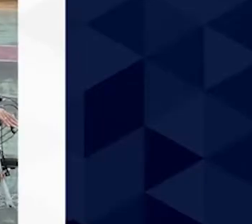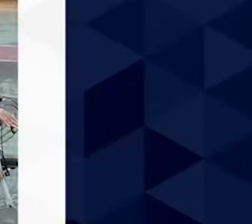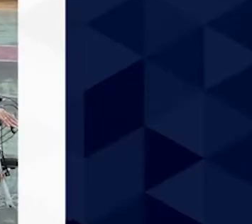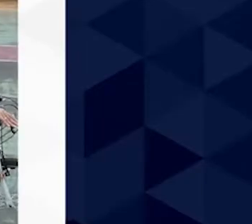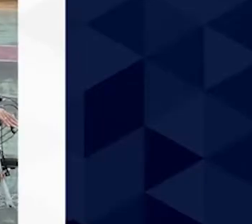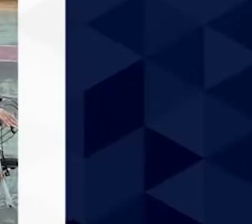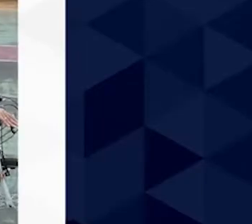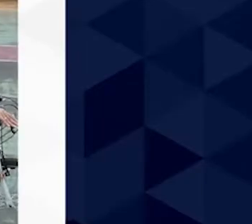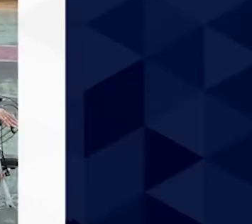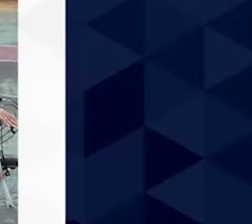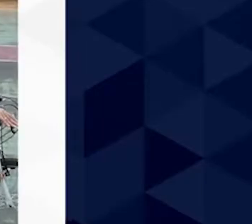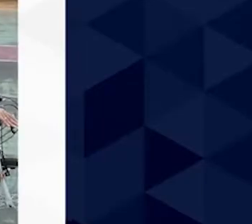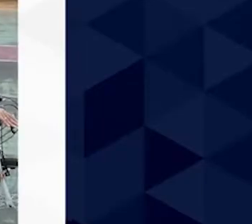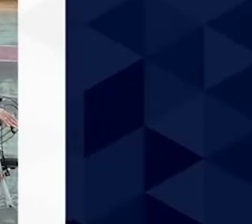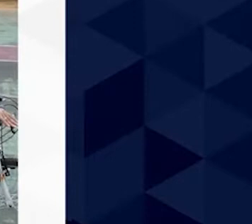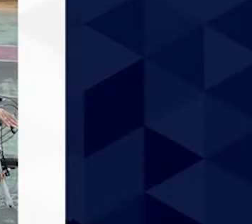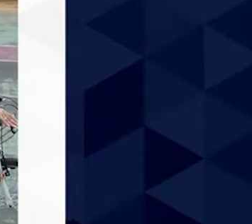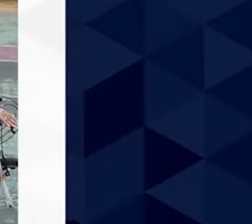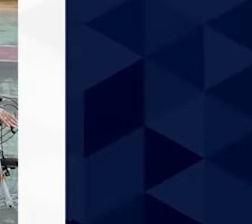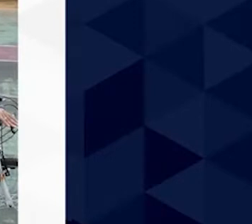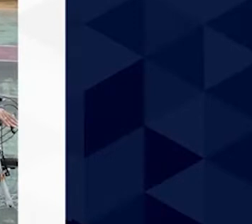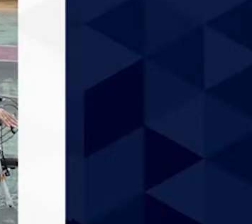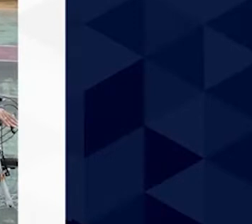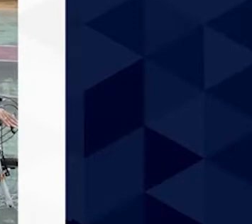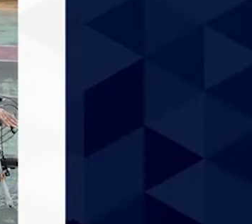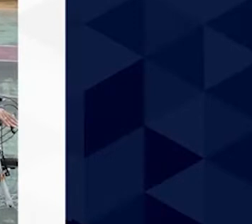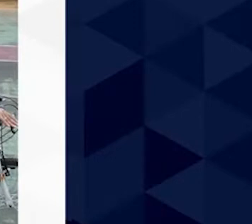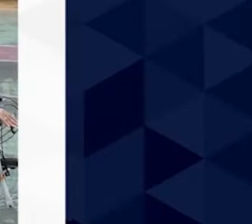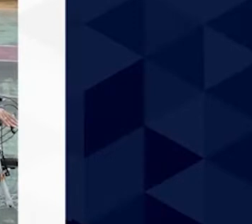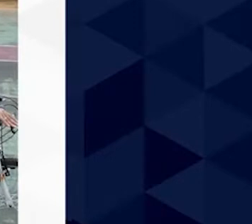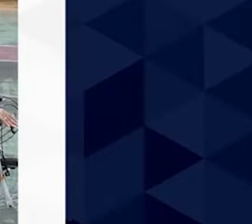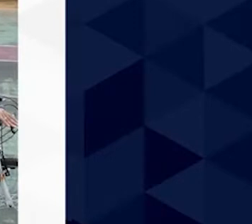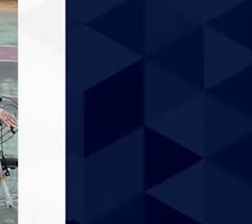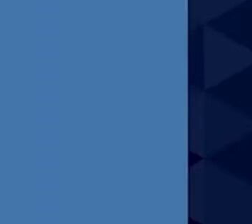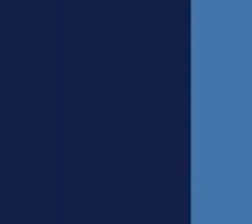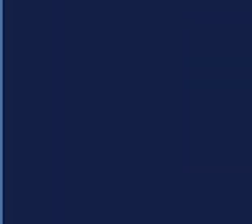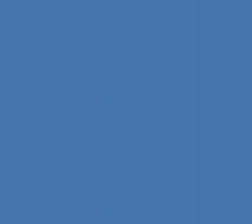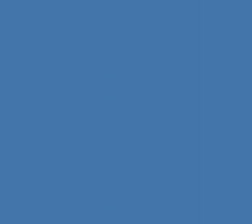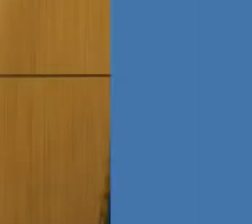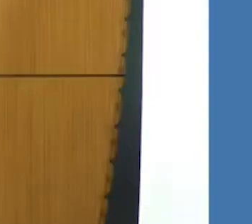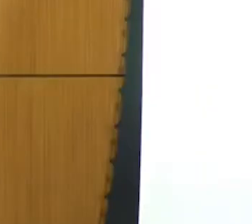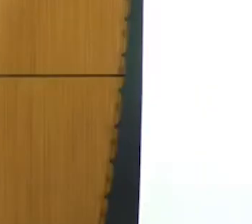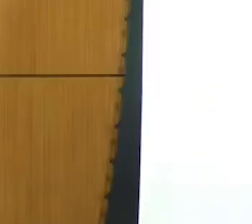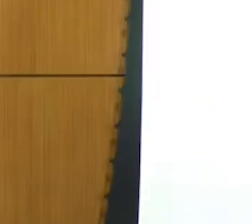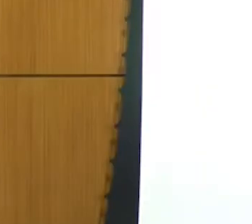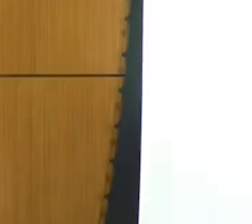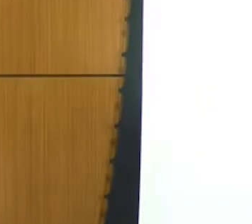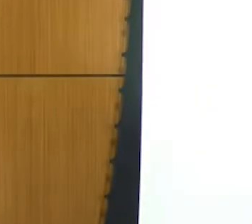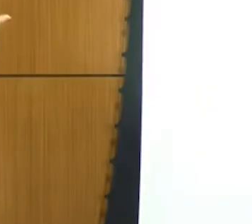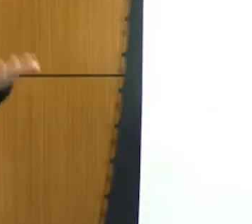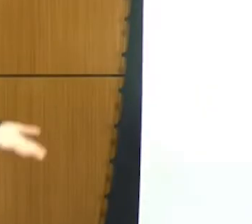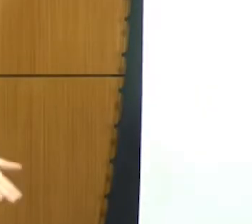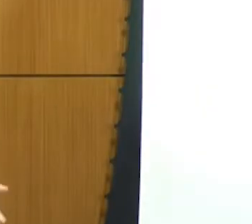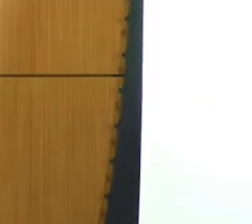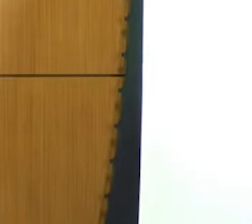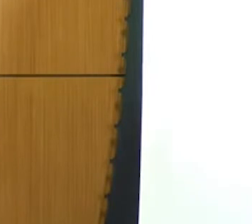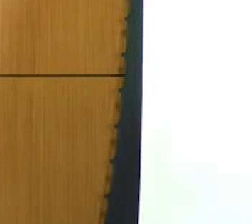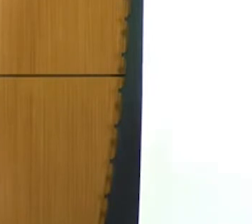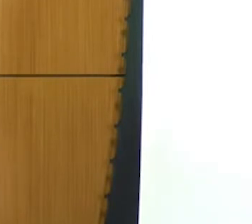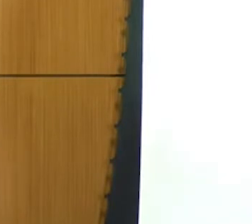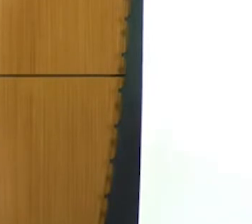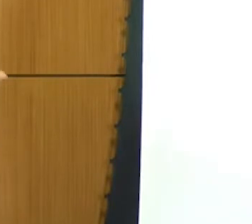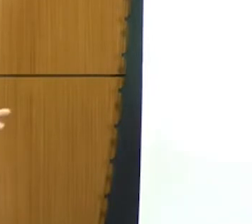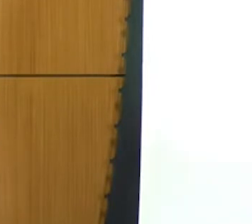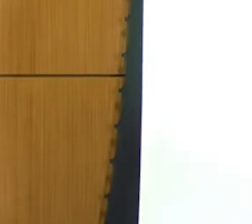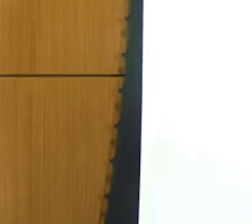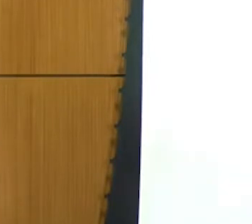de ser rico para poder, né, em linhas gerais, para poder se beneficiar. Tá? O terapeuta também